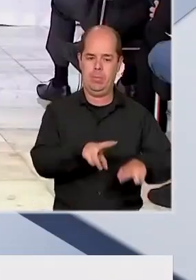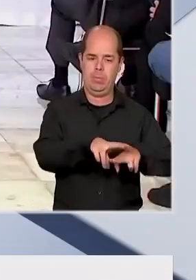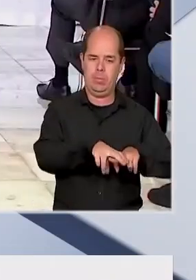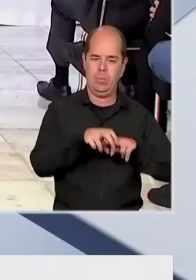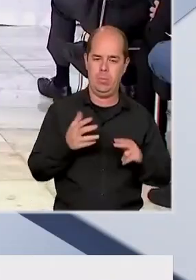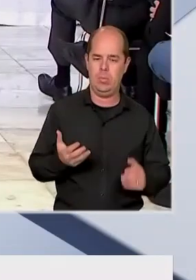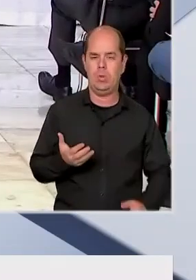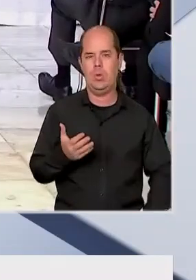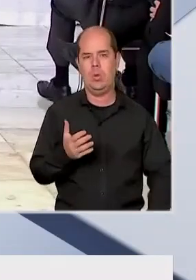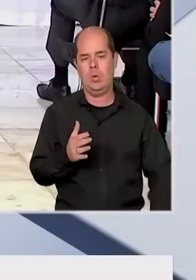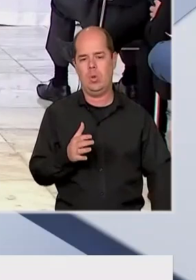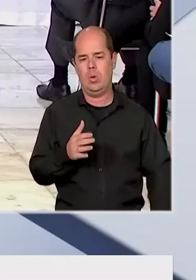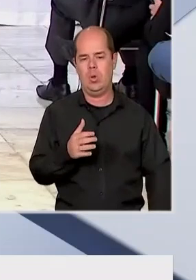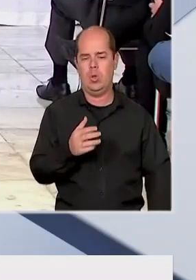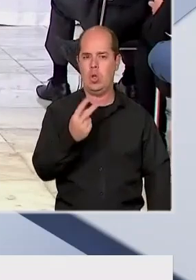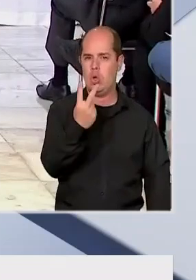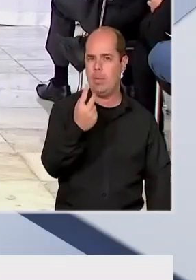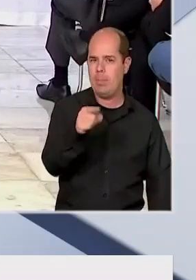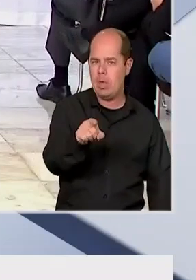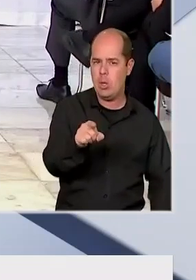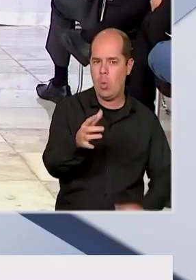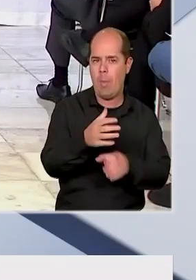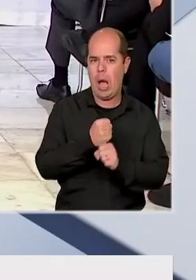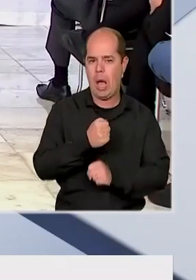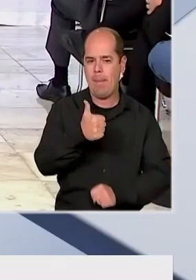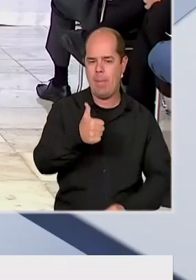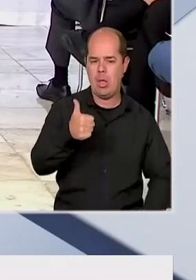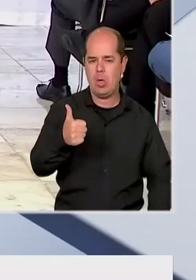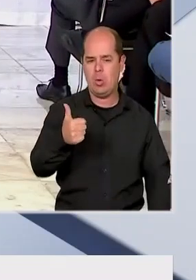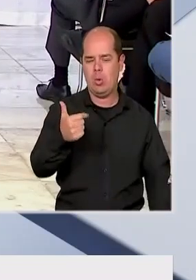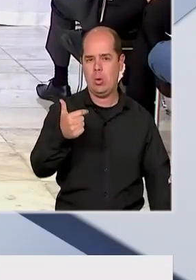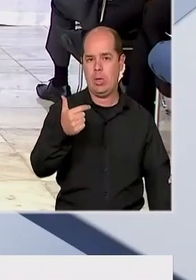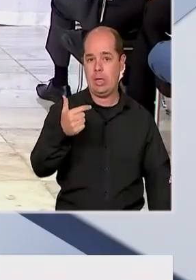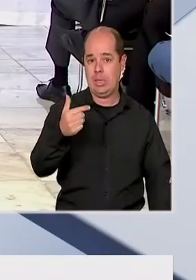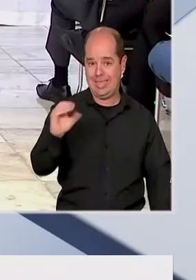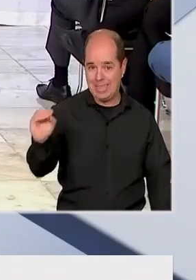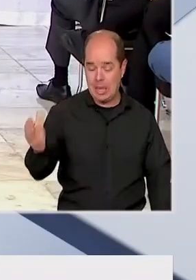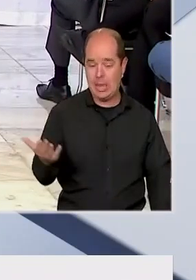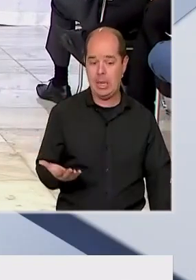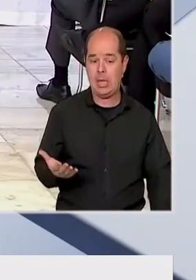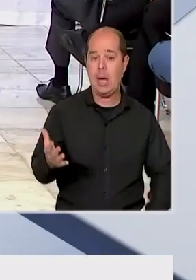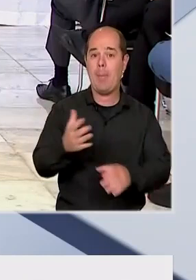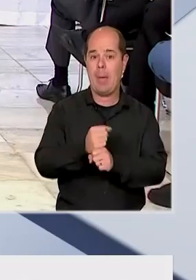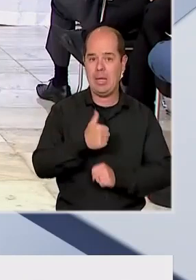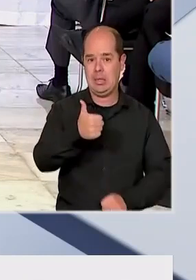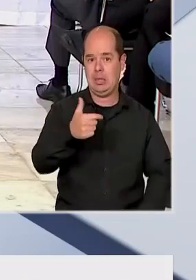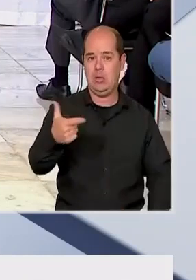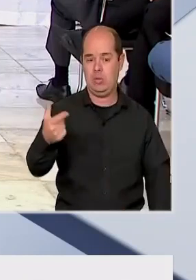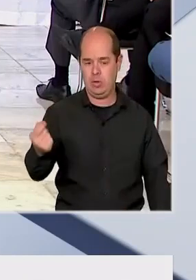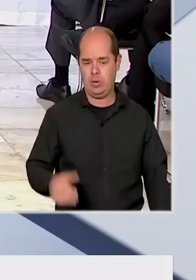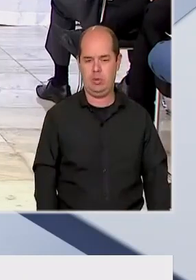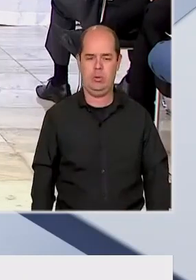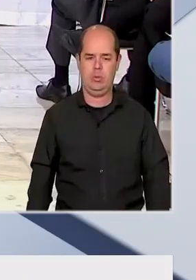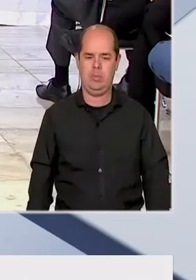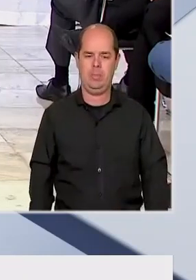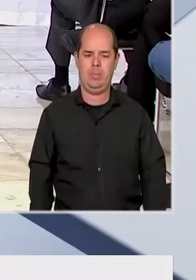com Sigma e juntar isso aí para que a gente tenha banco de dados é inacreditável que isso não existe no Brasil porque isso faz com que esse comércio ilegal